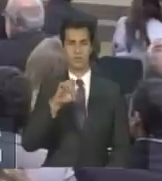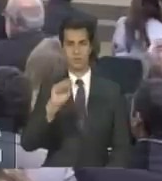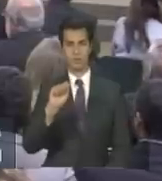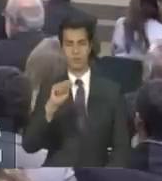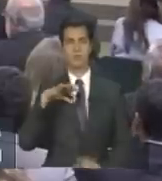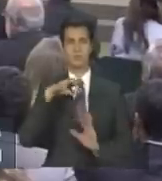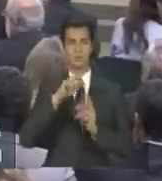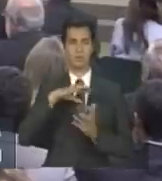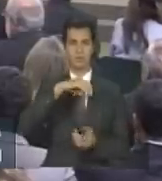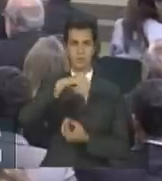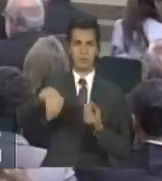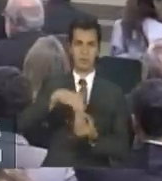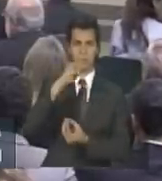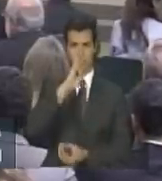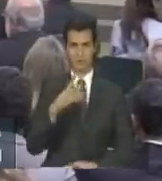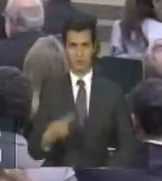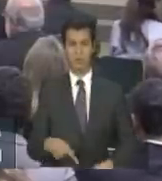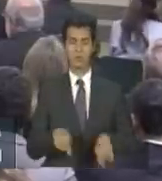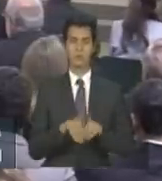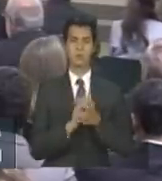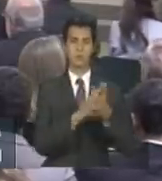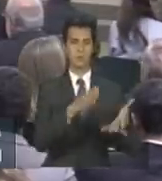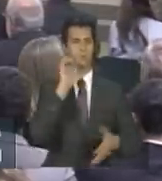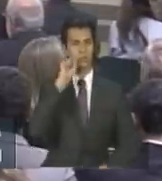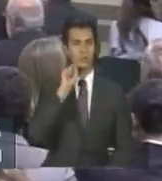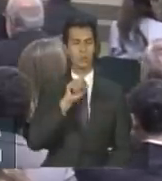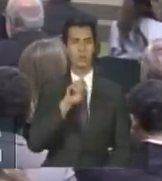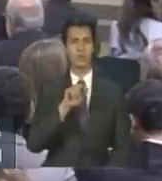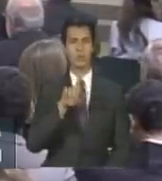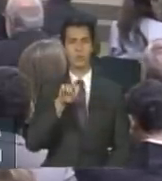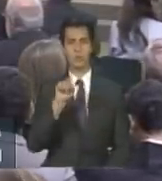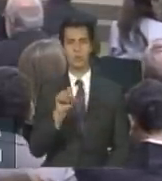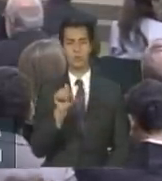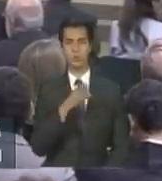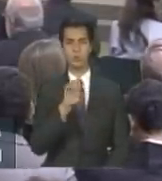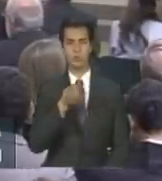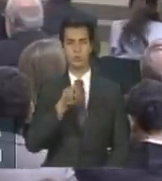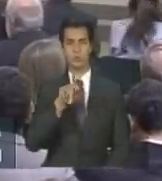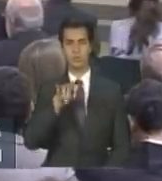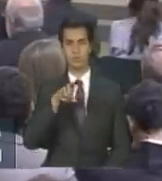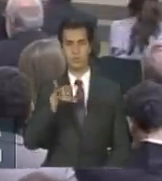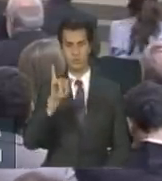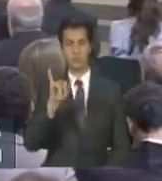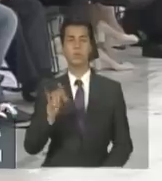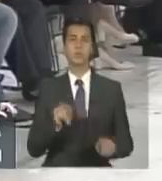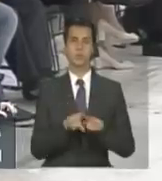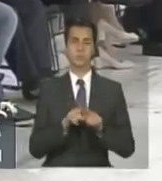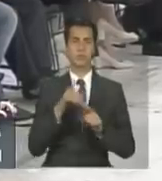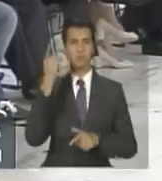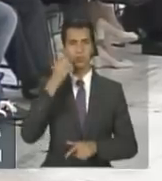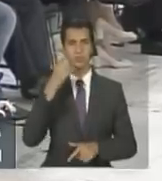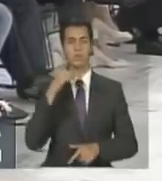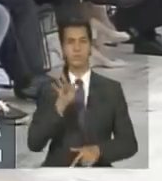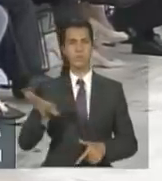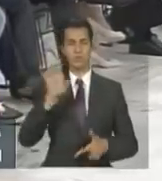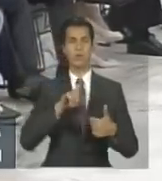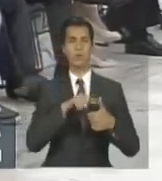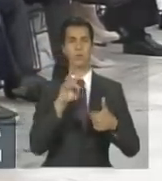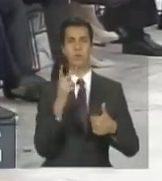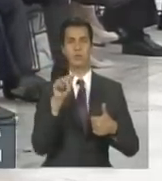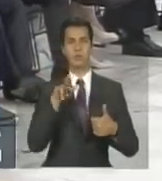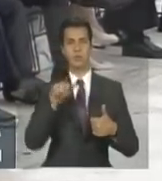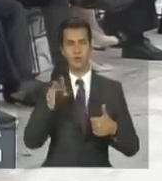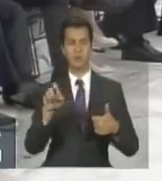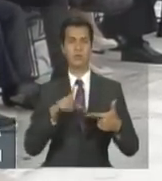Senhor senador Eduardo Suplicy, senhores deputados federais Henrique Fontana,